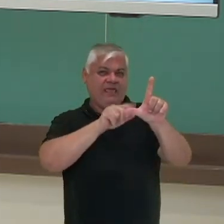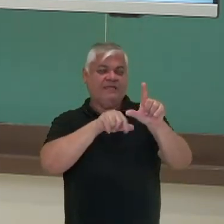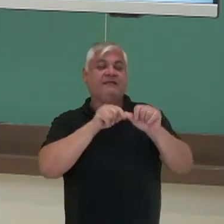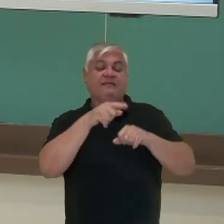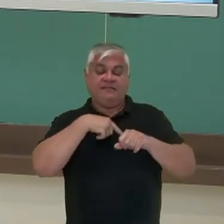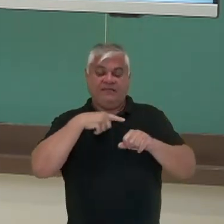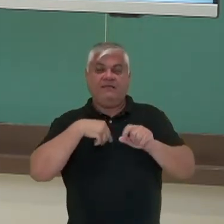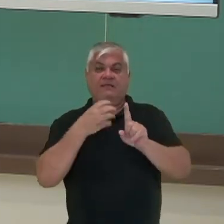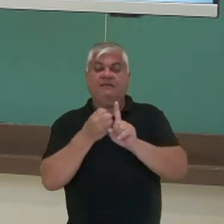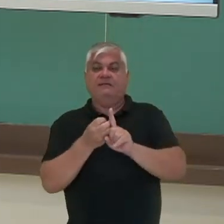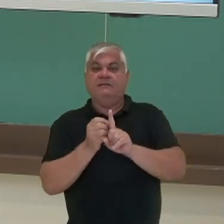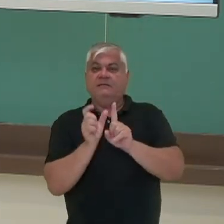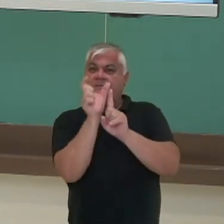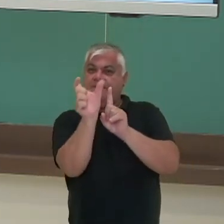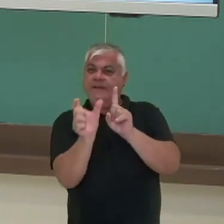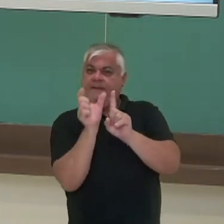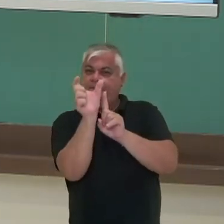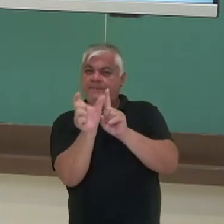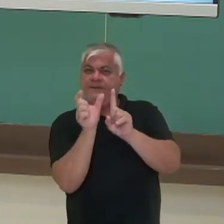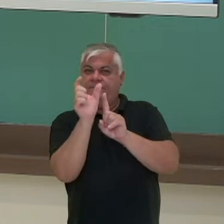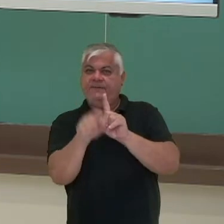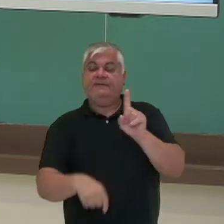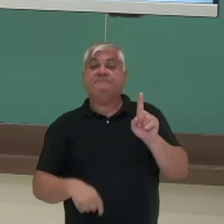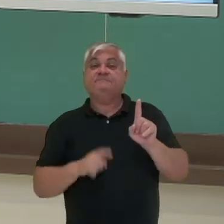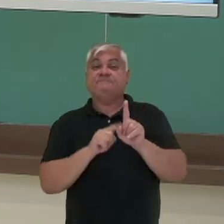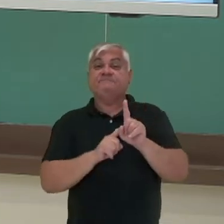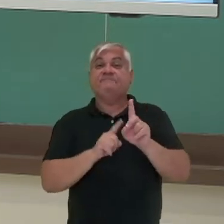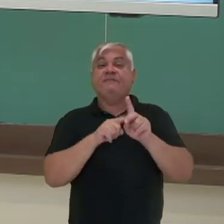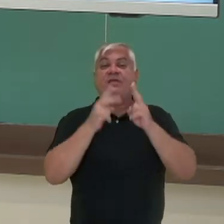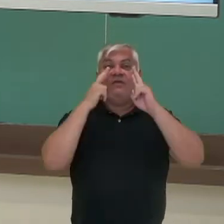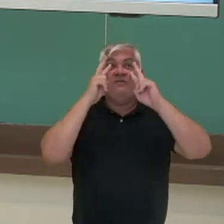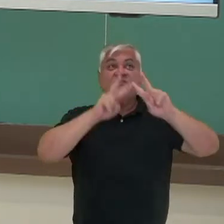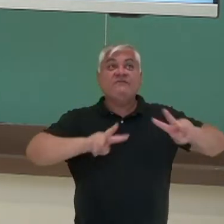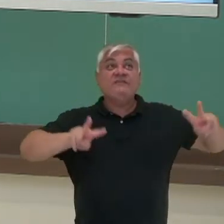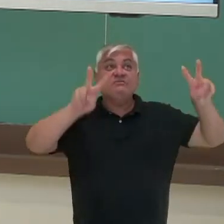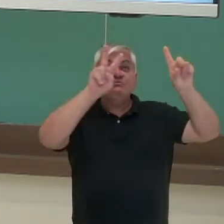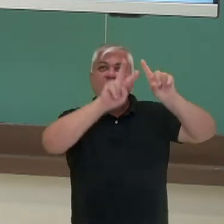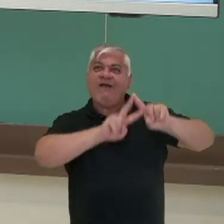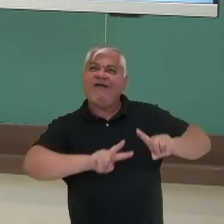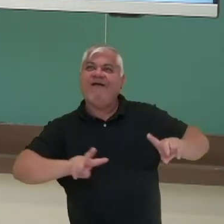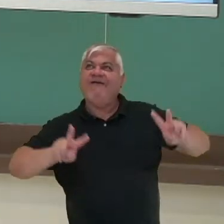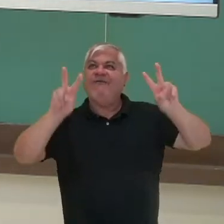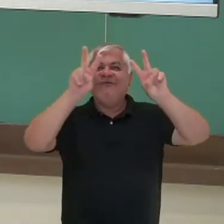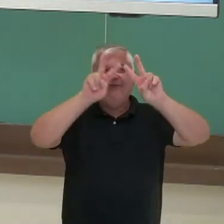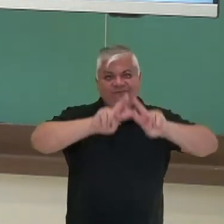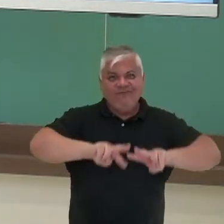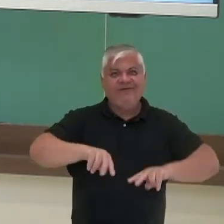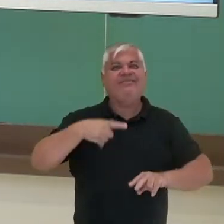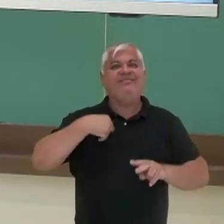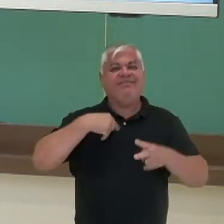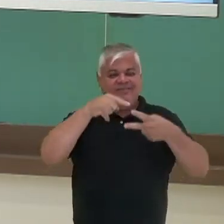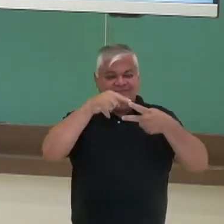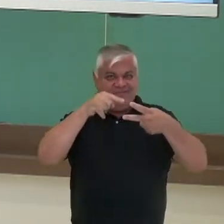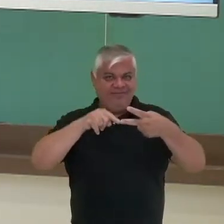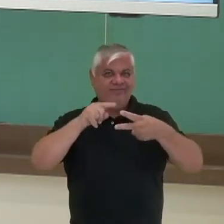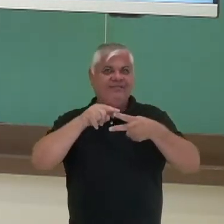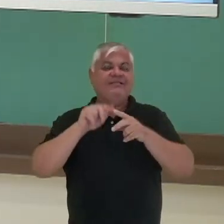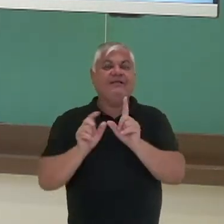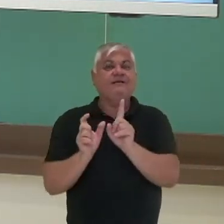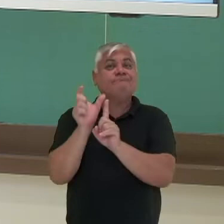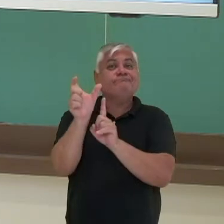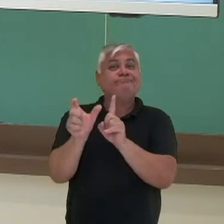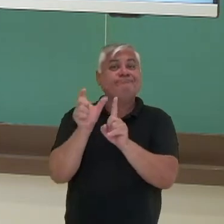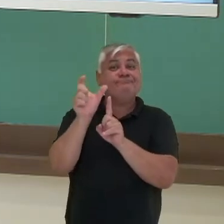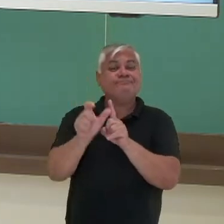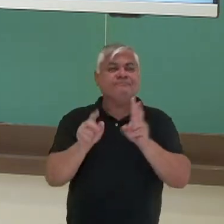verbal, que é a parte escrita, e temos a linguagem visual, que também ajuda, né, tanto a chamar a atenção do